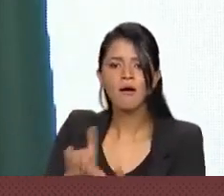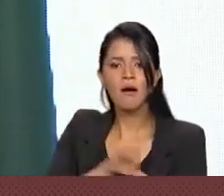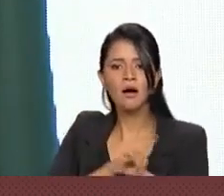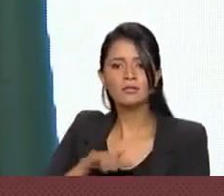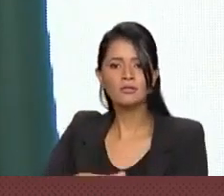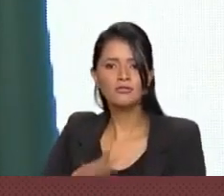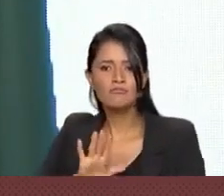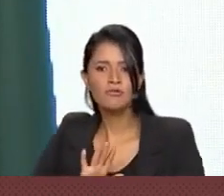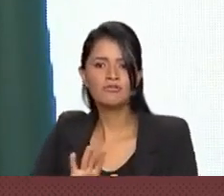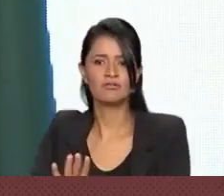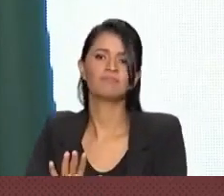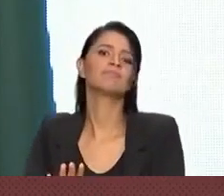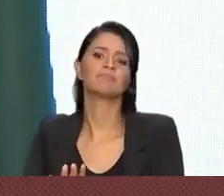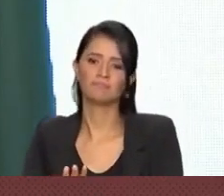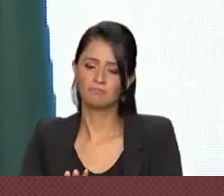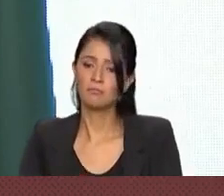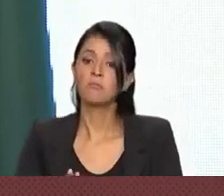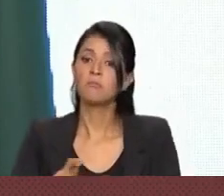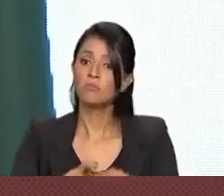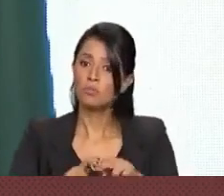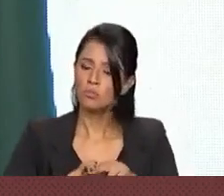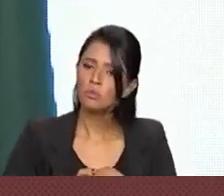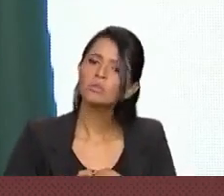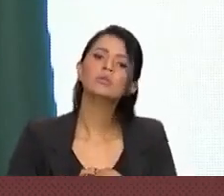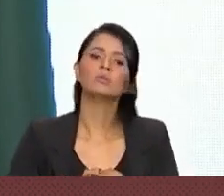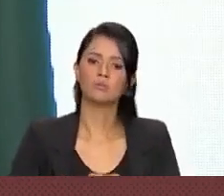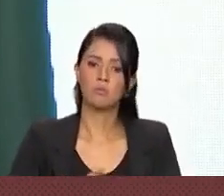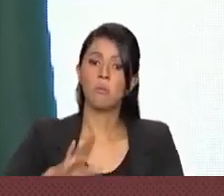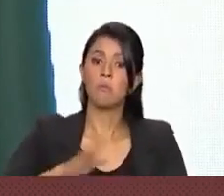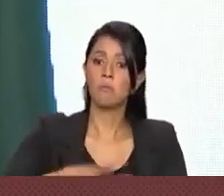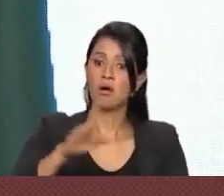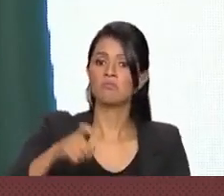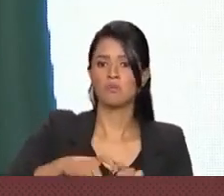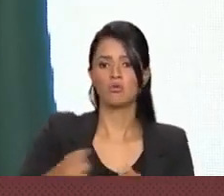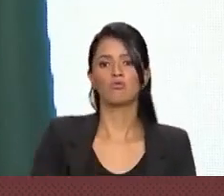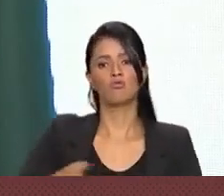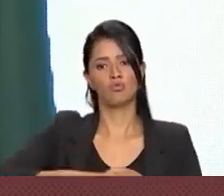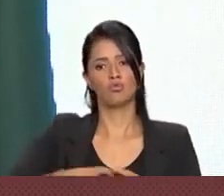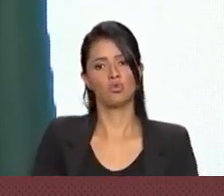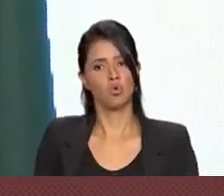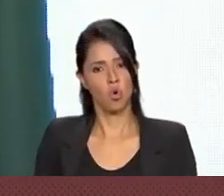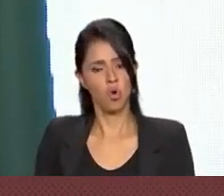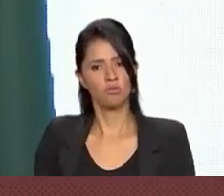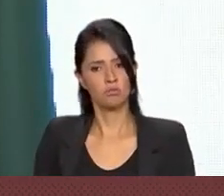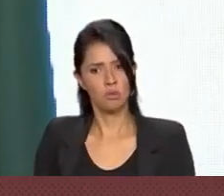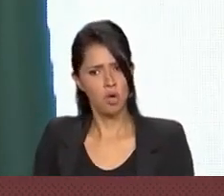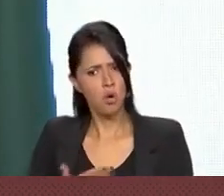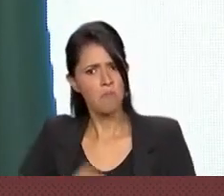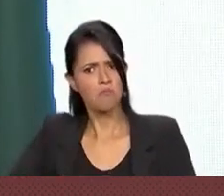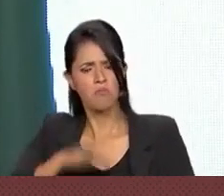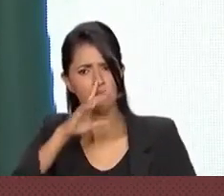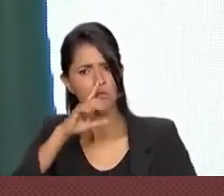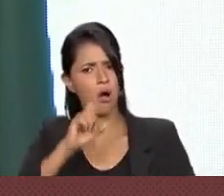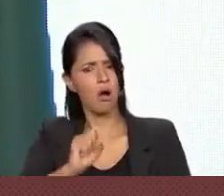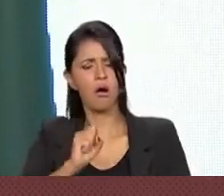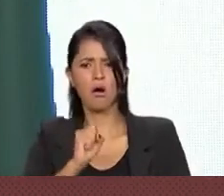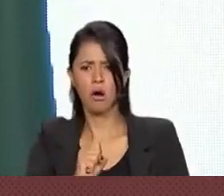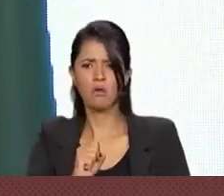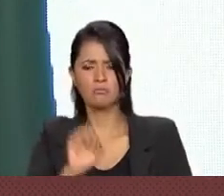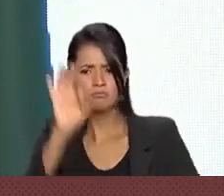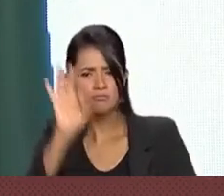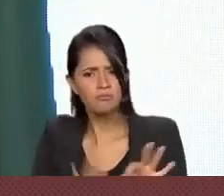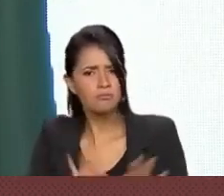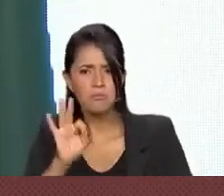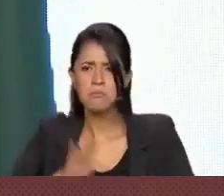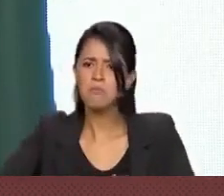de se manifestar? Por isso, o mais médico voltou. E voltou ainda mais forte, com o maior número